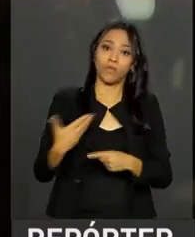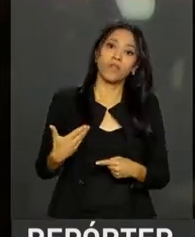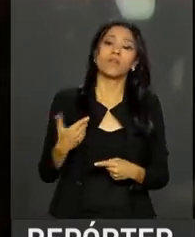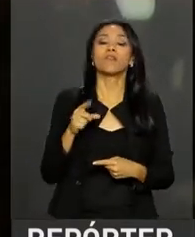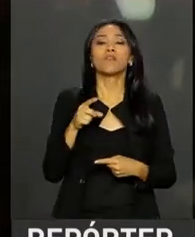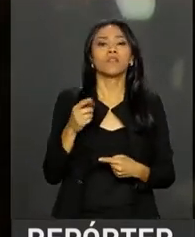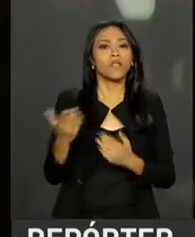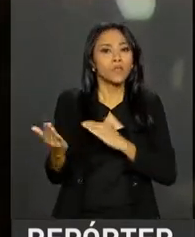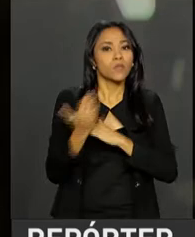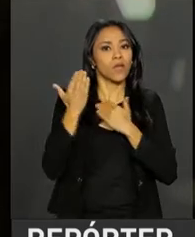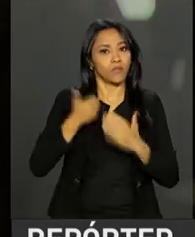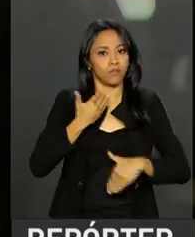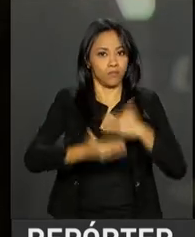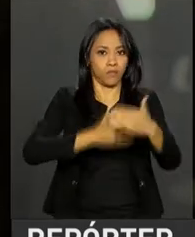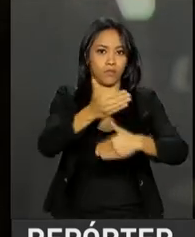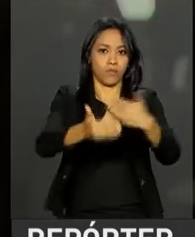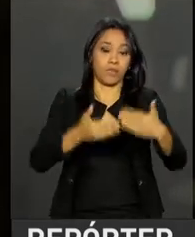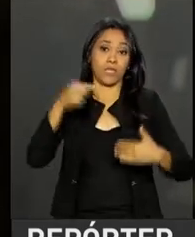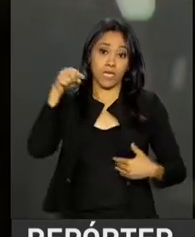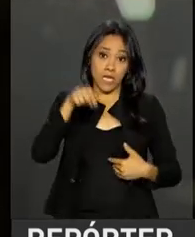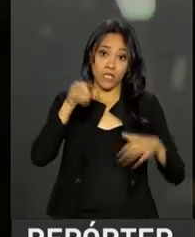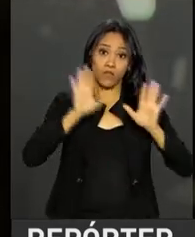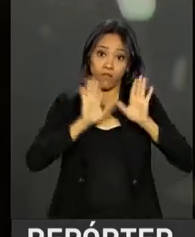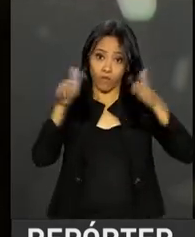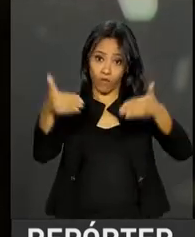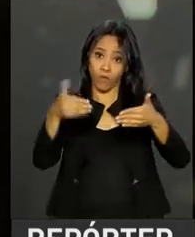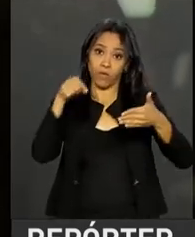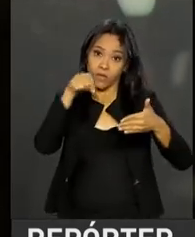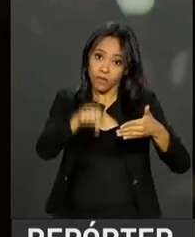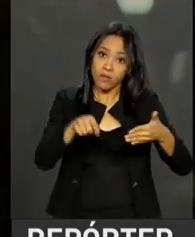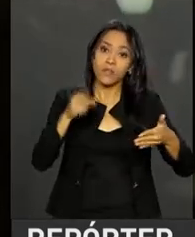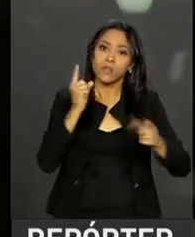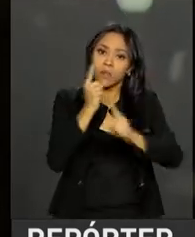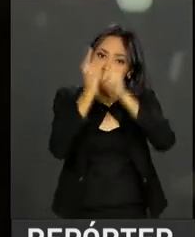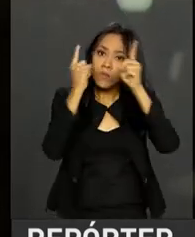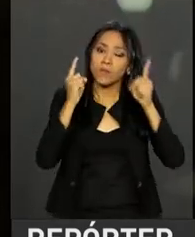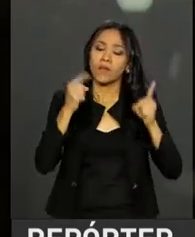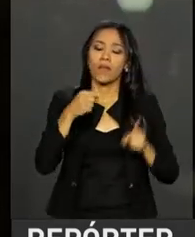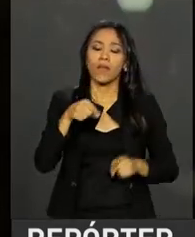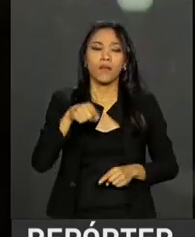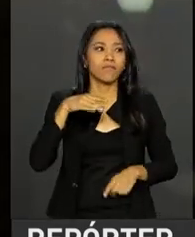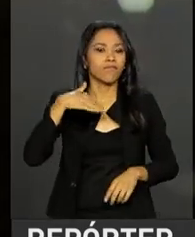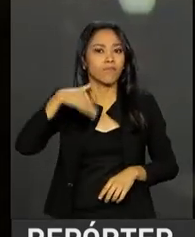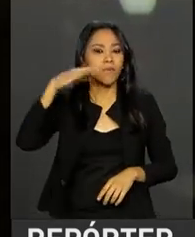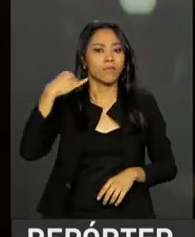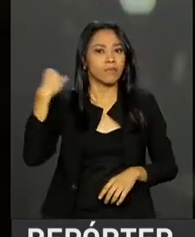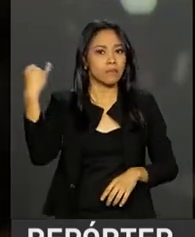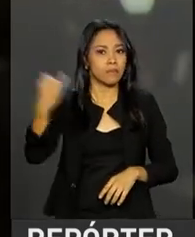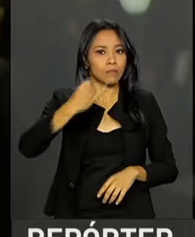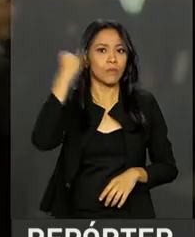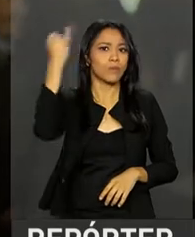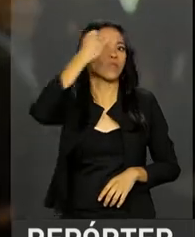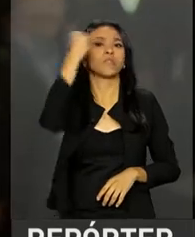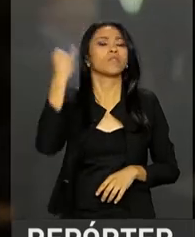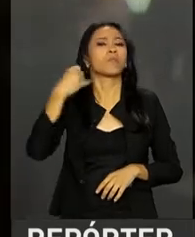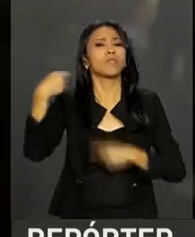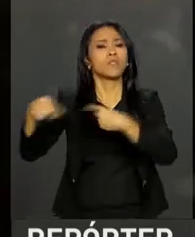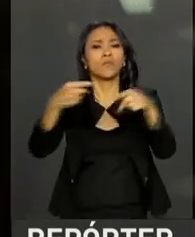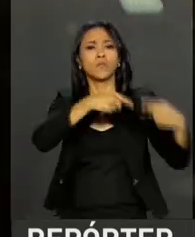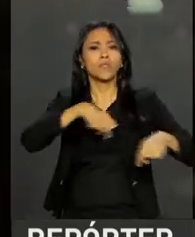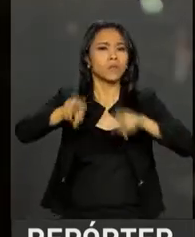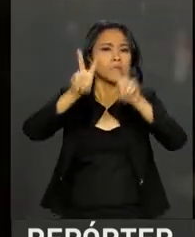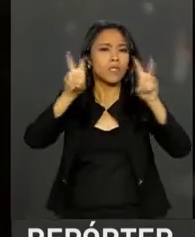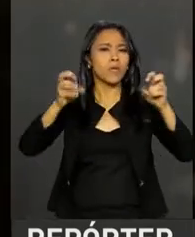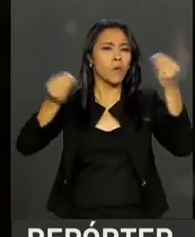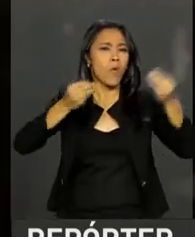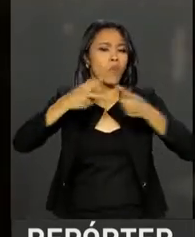nosso desenvolvimento. E esse fórum, o Fórum da Telebrasil, é um dos mais importantes fóruns para discutir o